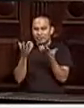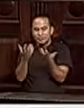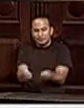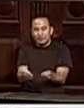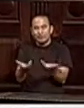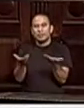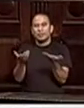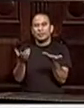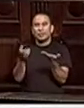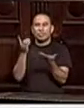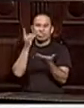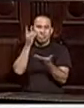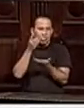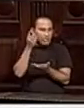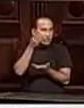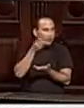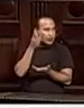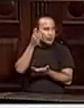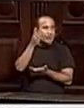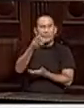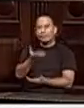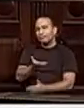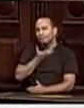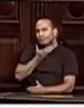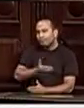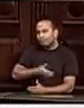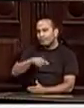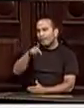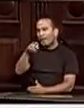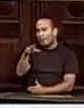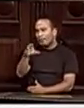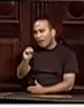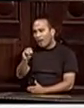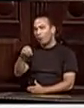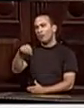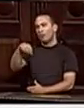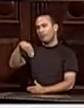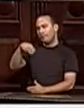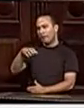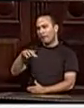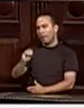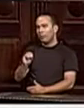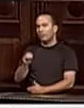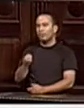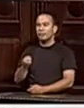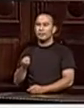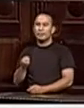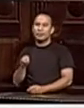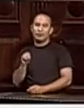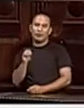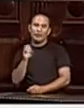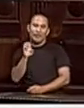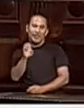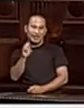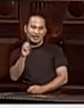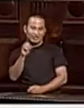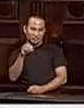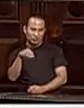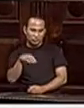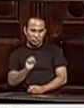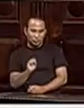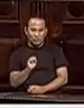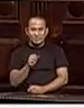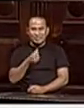recebido pelos deputados Pisciani, Paulo Melo e Albertassi, chegava em torno